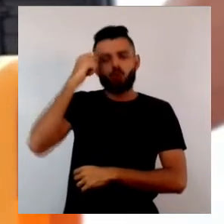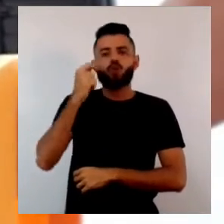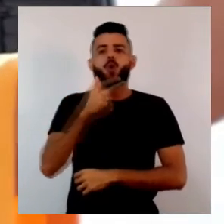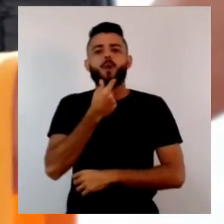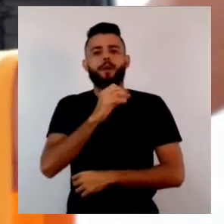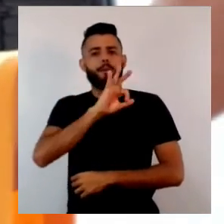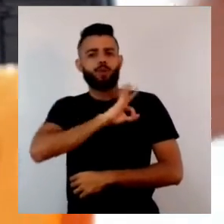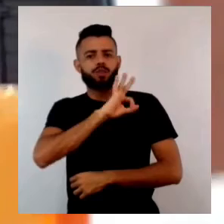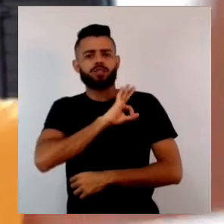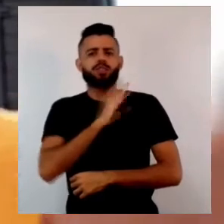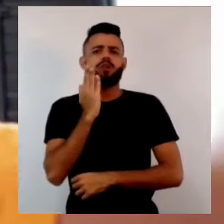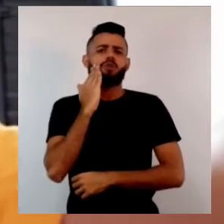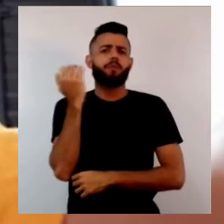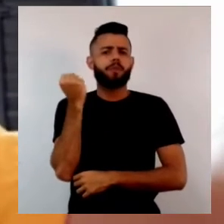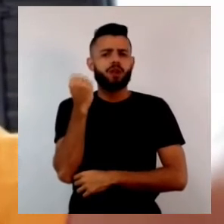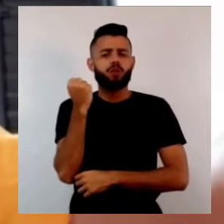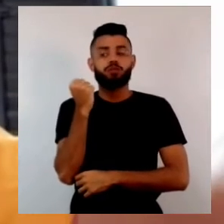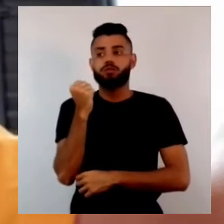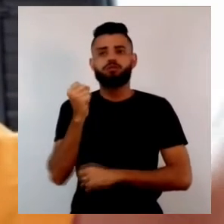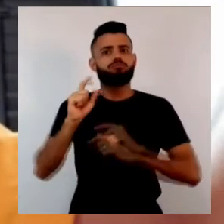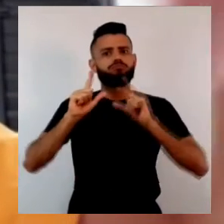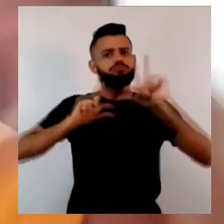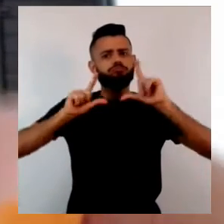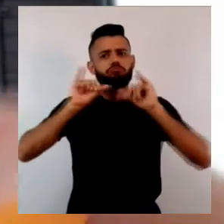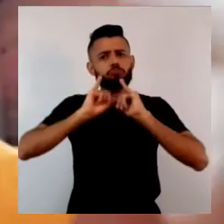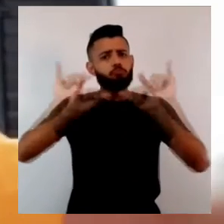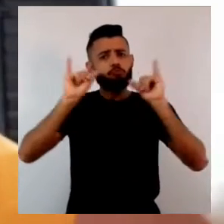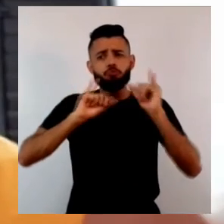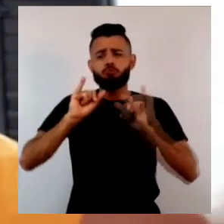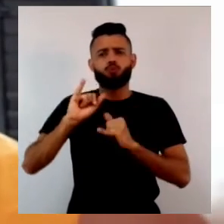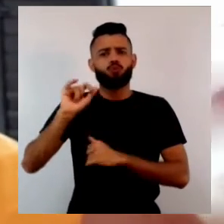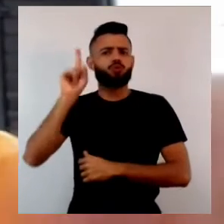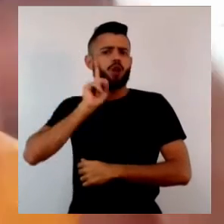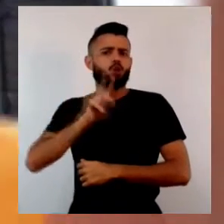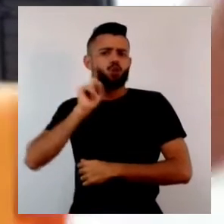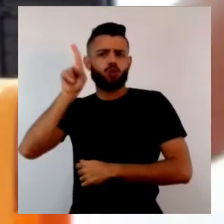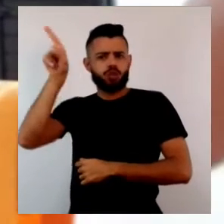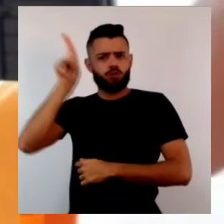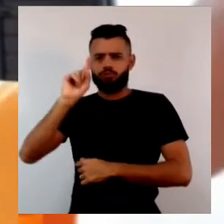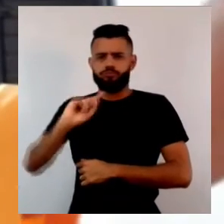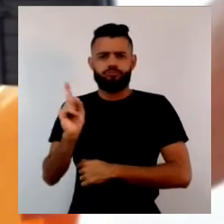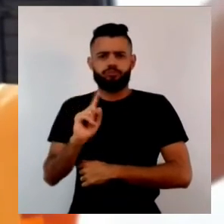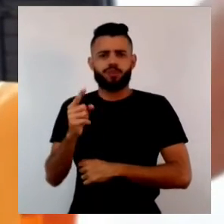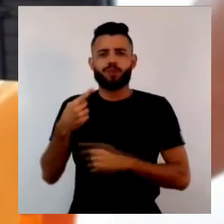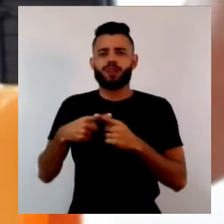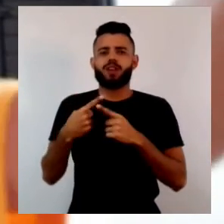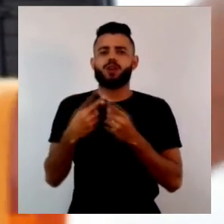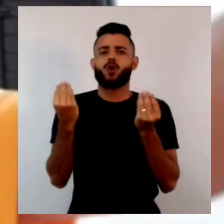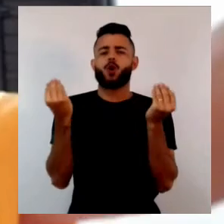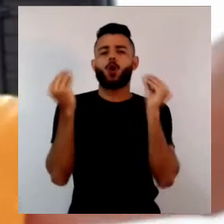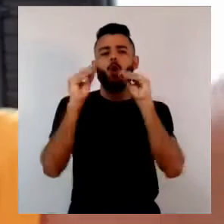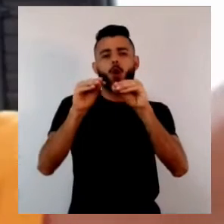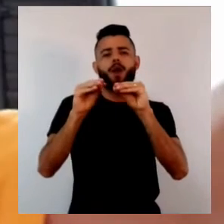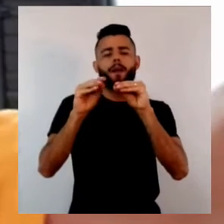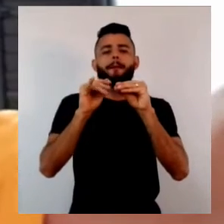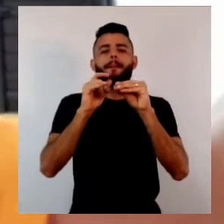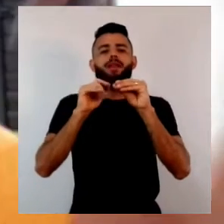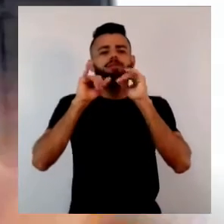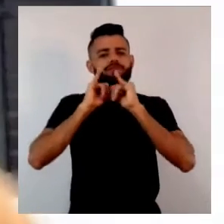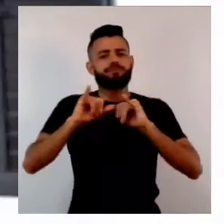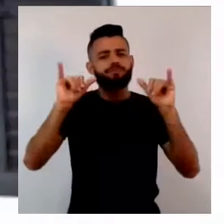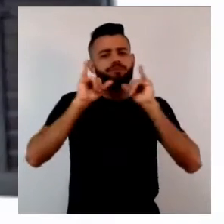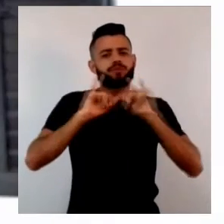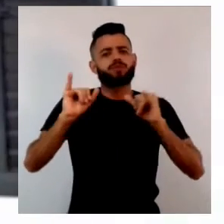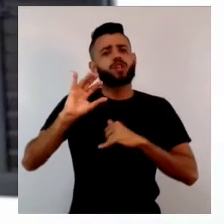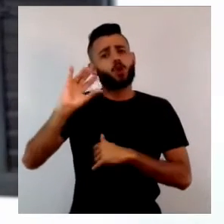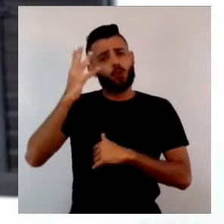nos Estados Unidos, porque normalmente o que acontece é isso, né? Se colocam esses termos para uma cobertura de fatos que acontecem nos Estados Unidos,